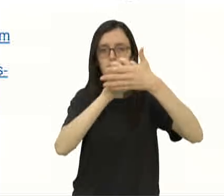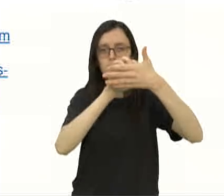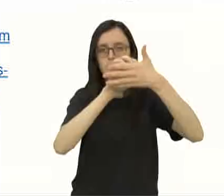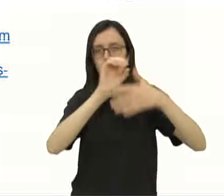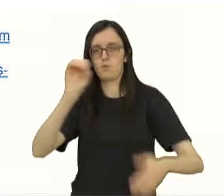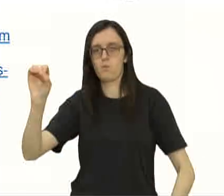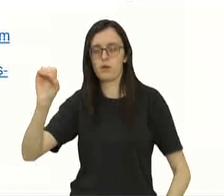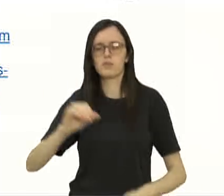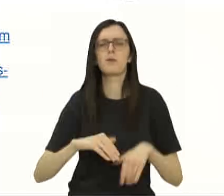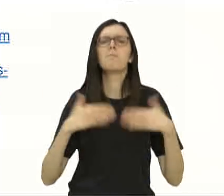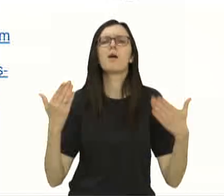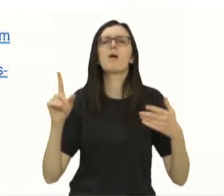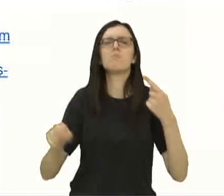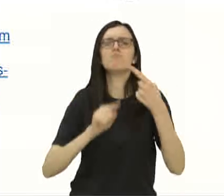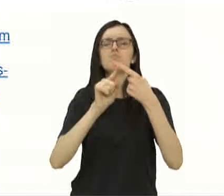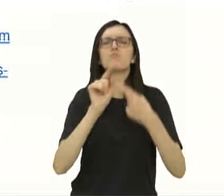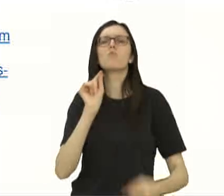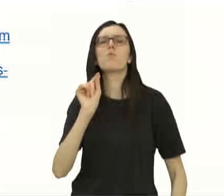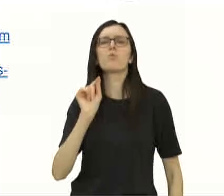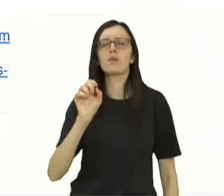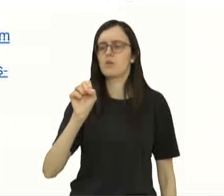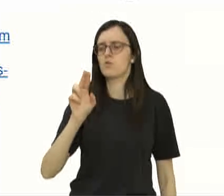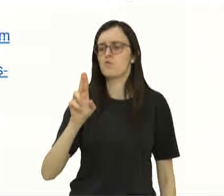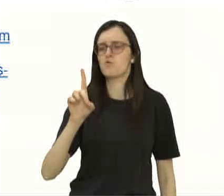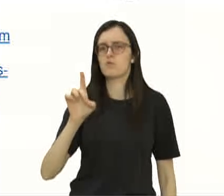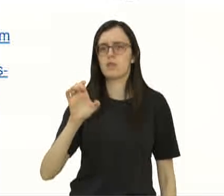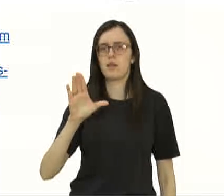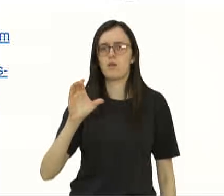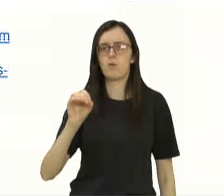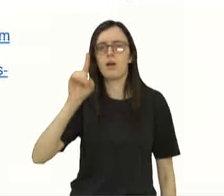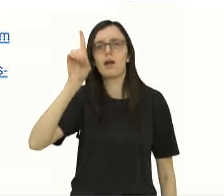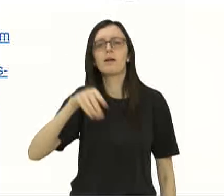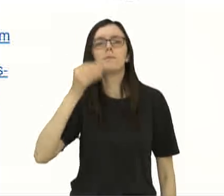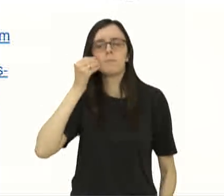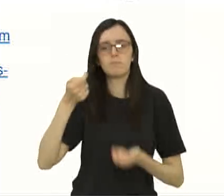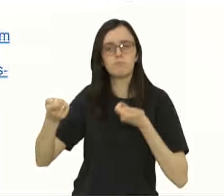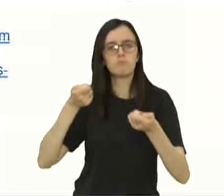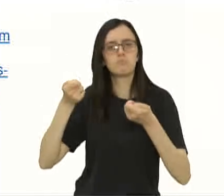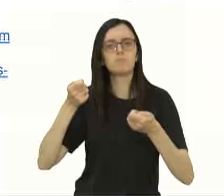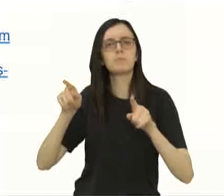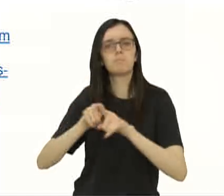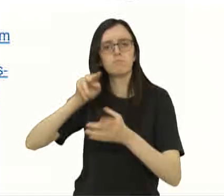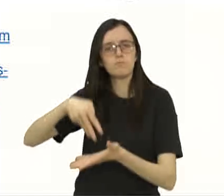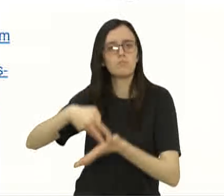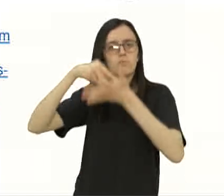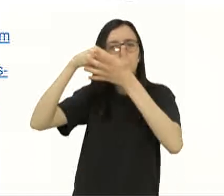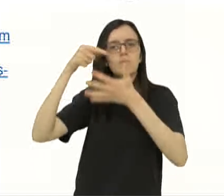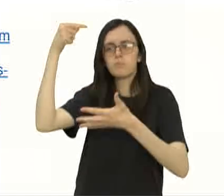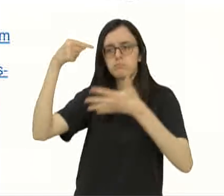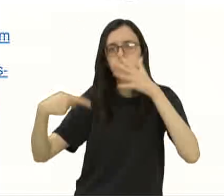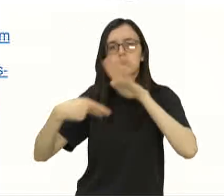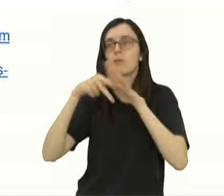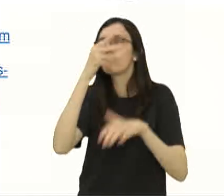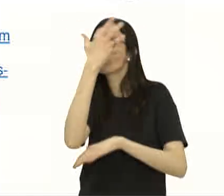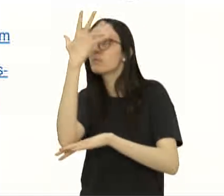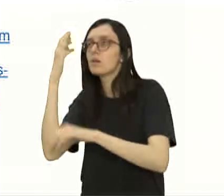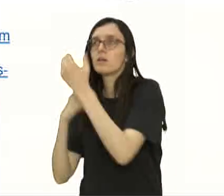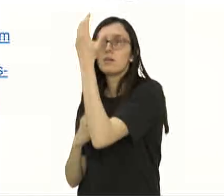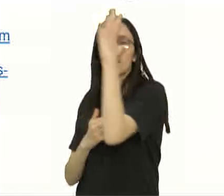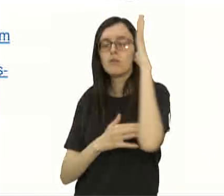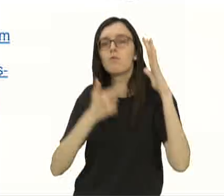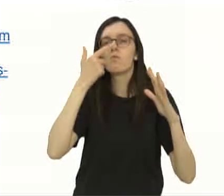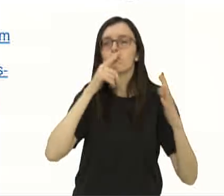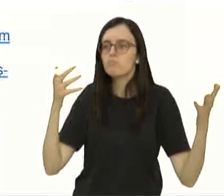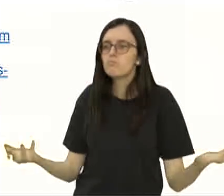Centro-Oeste. Qual que é o objetivo da Sudeco? É o manejo controlado e sustentável dos recursos naturais, estimular